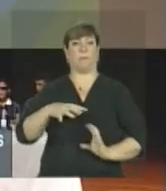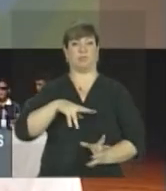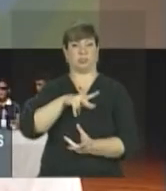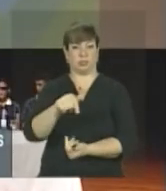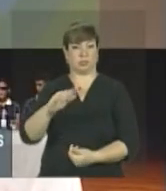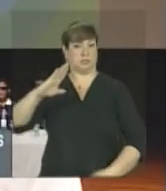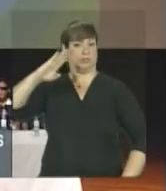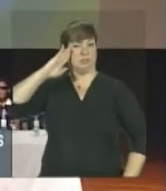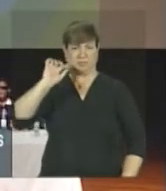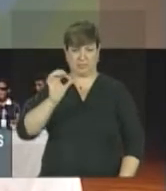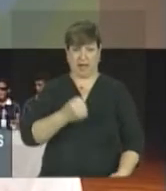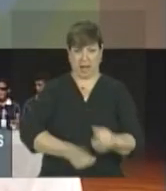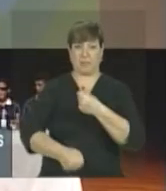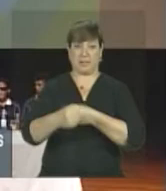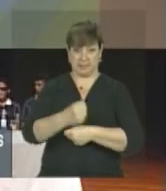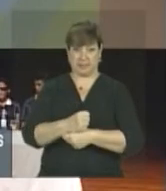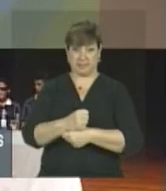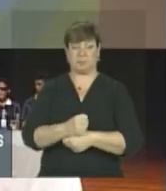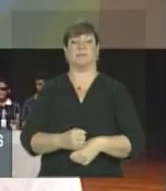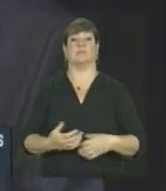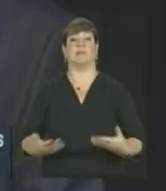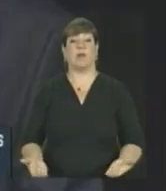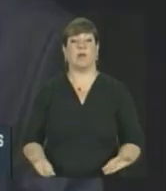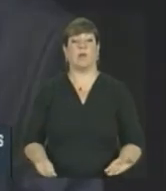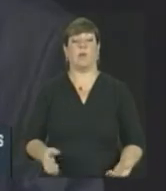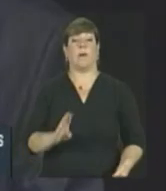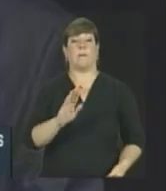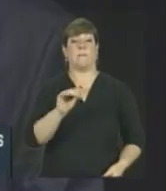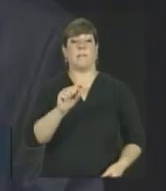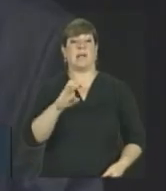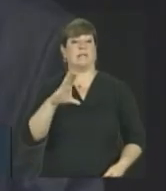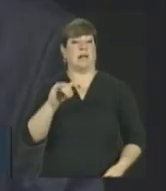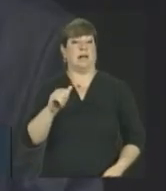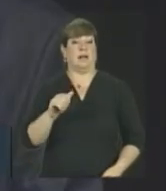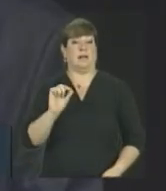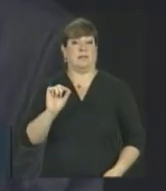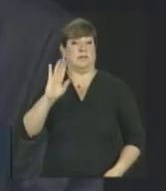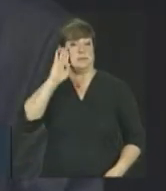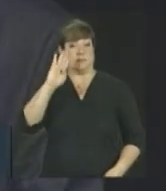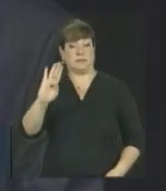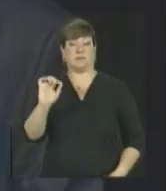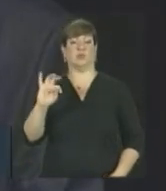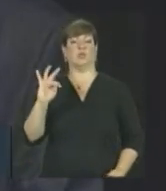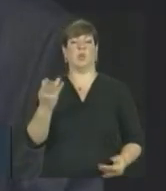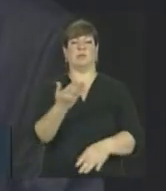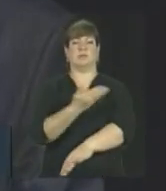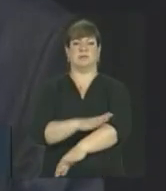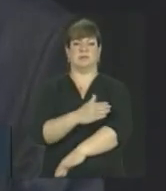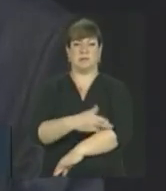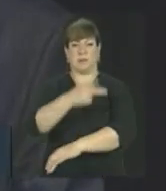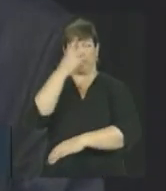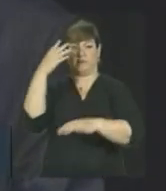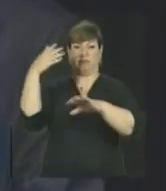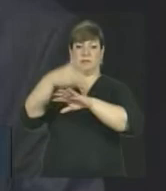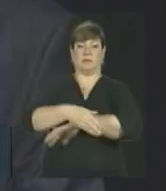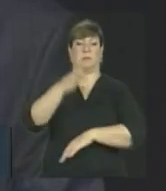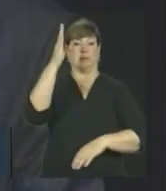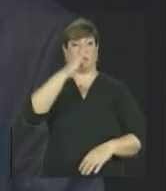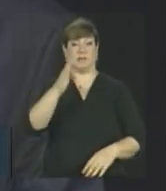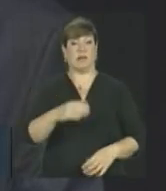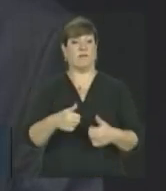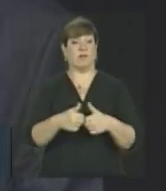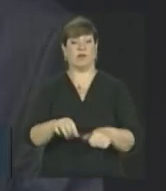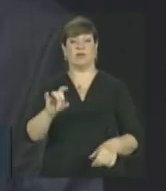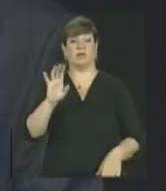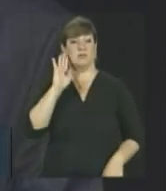passado? Foi. E, basicamente, todo o treinamento do dos participantes brasileiros ficou